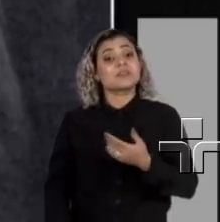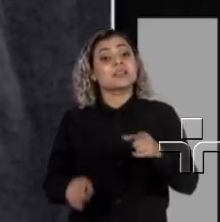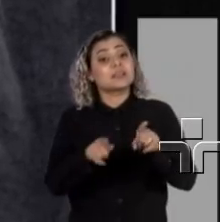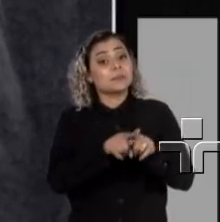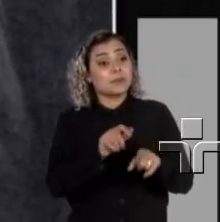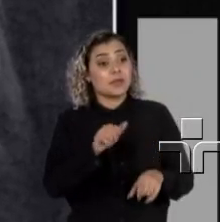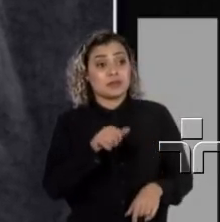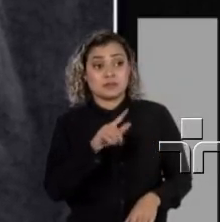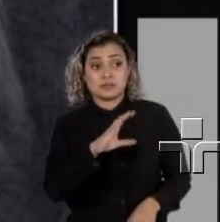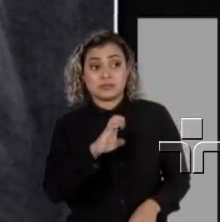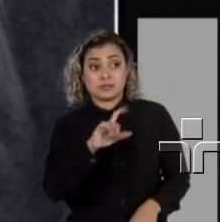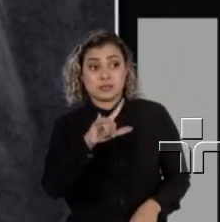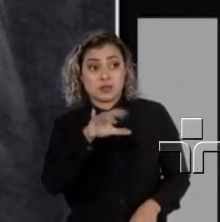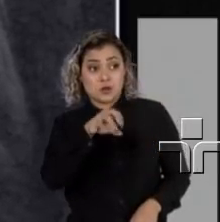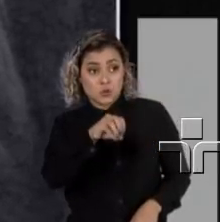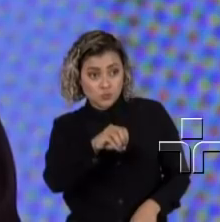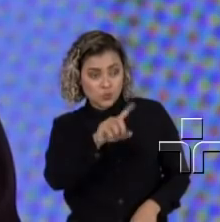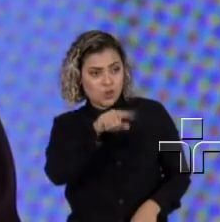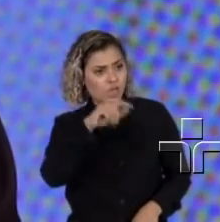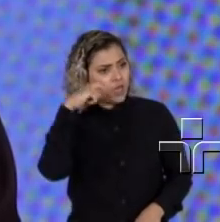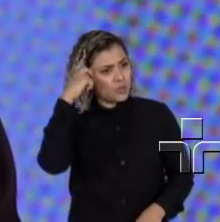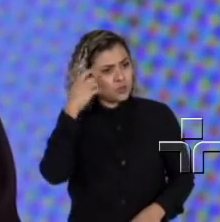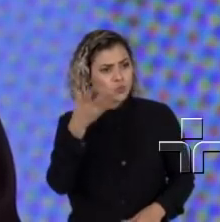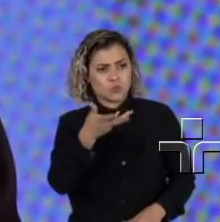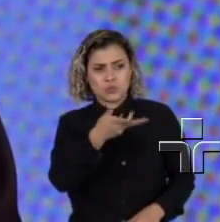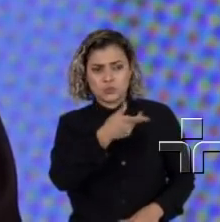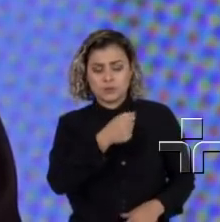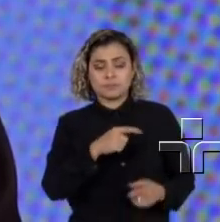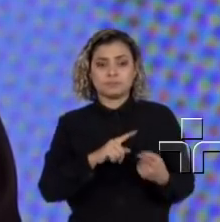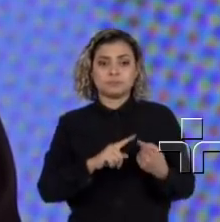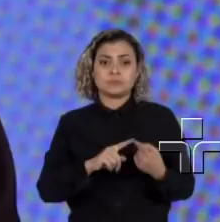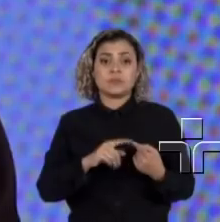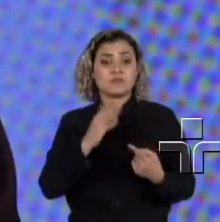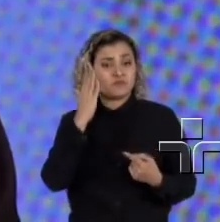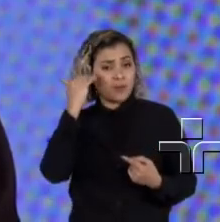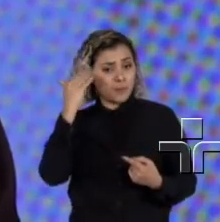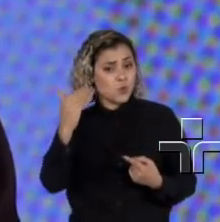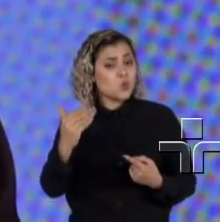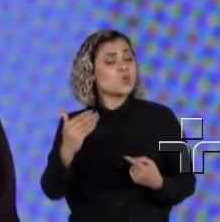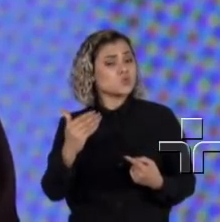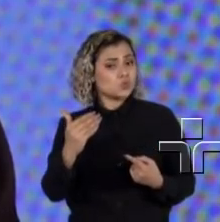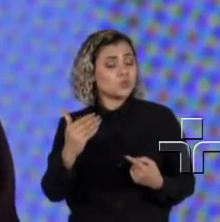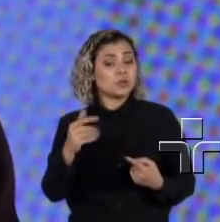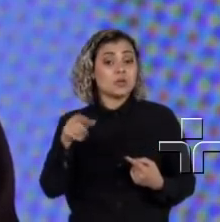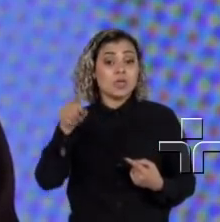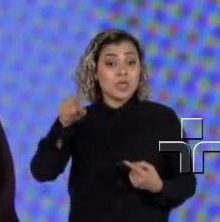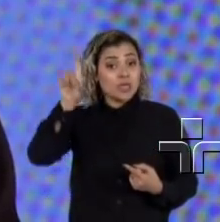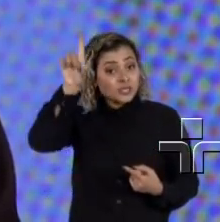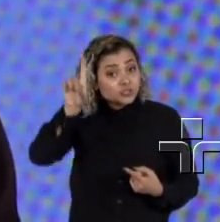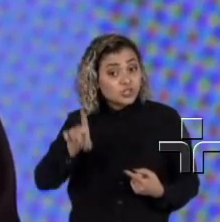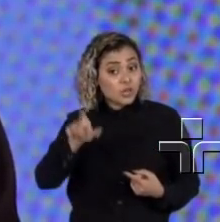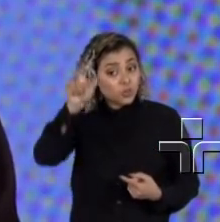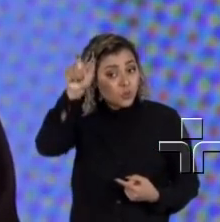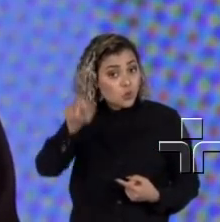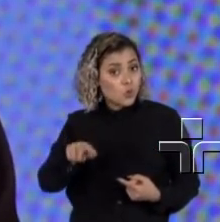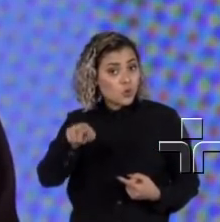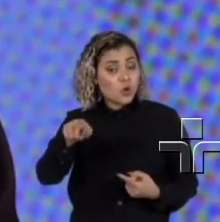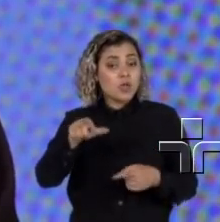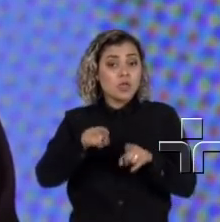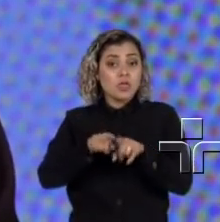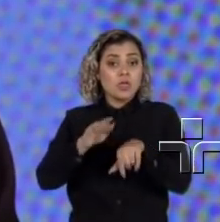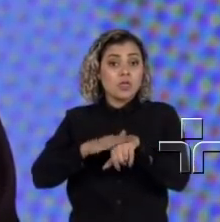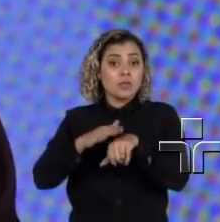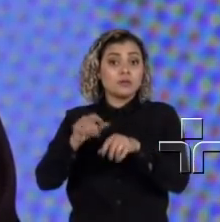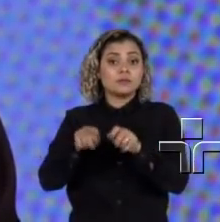que era um ótimo ator, muito conhecido, ele, como diretor, ele ia dirigir O